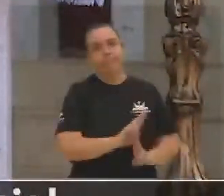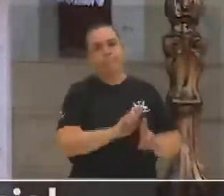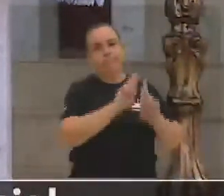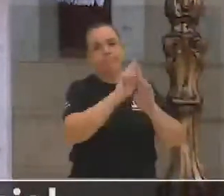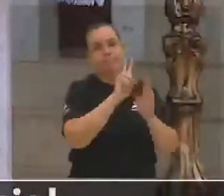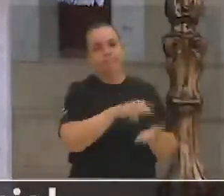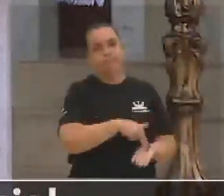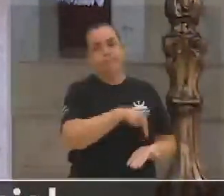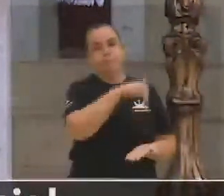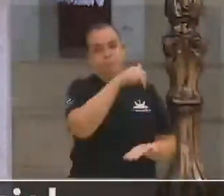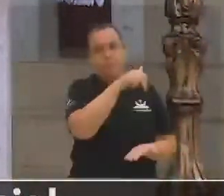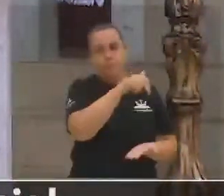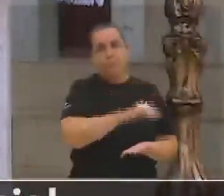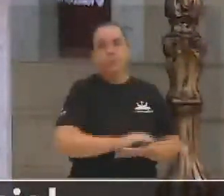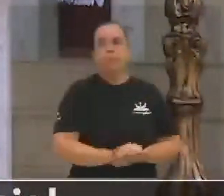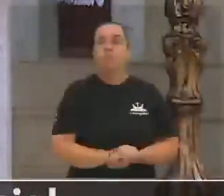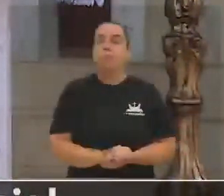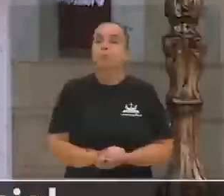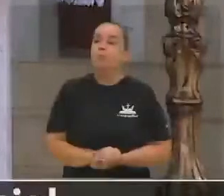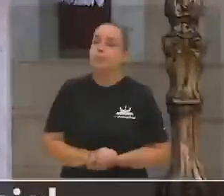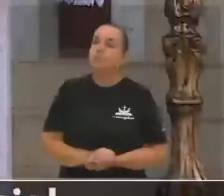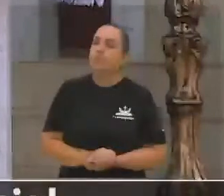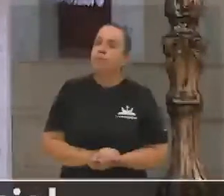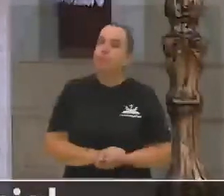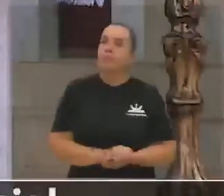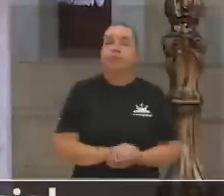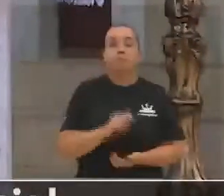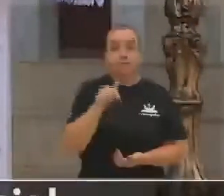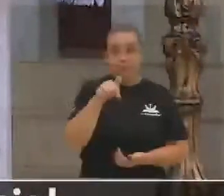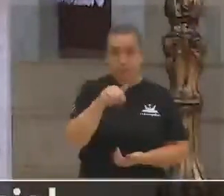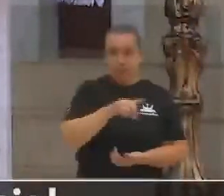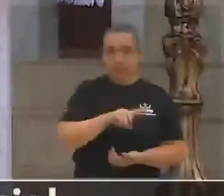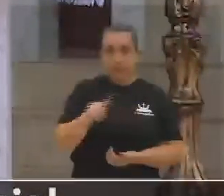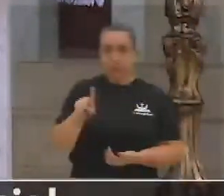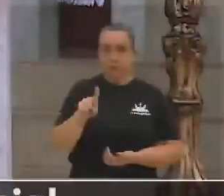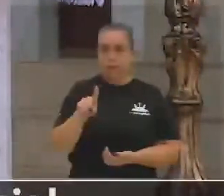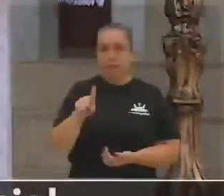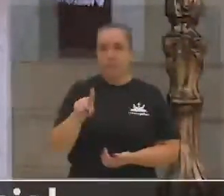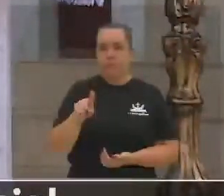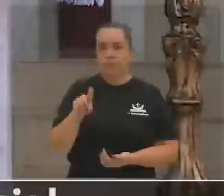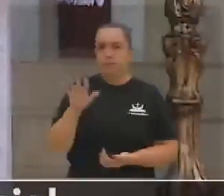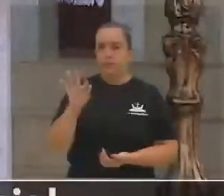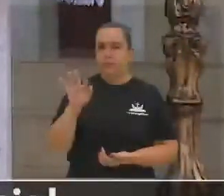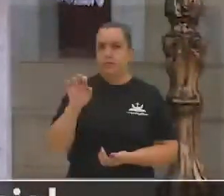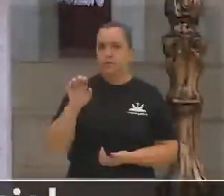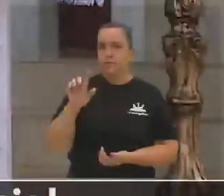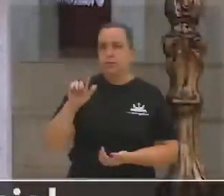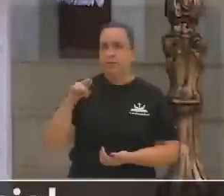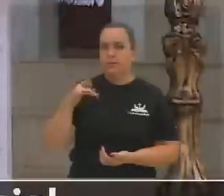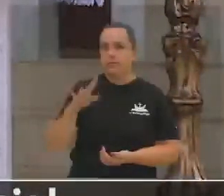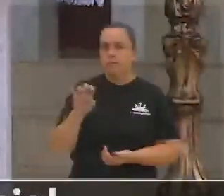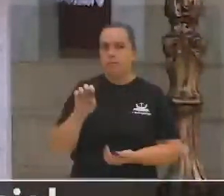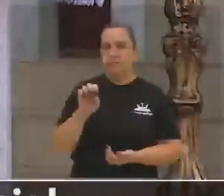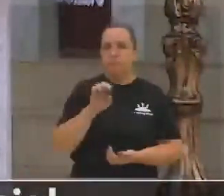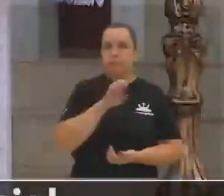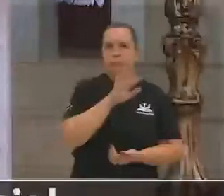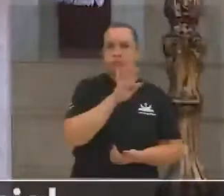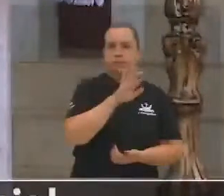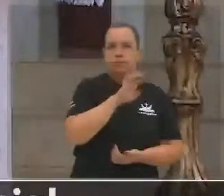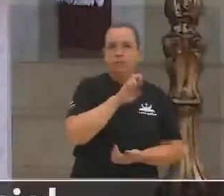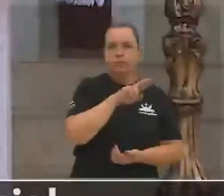na esperança da ressurreição. Sétimo dia do falecimento de Felipe Toldo, Frederico